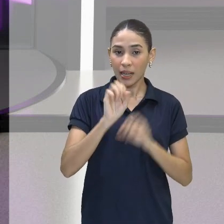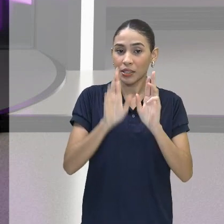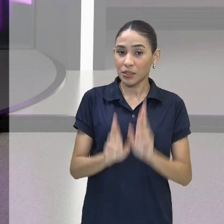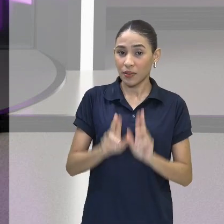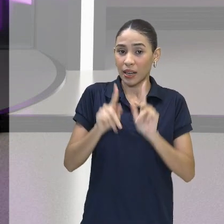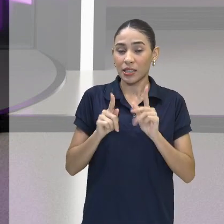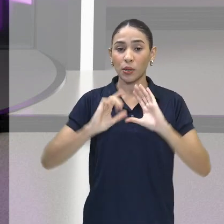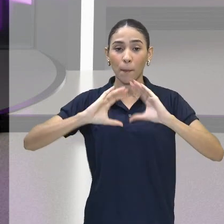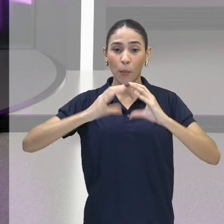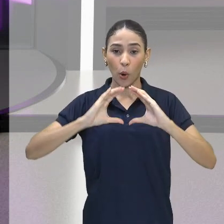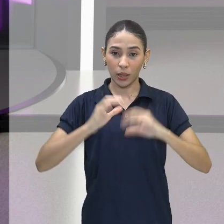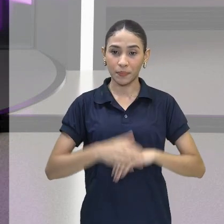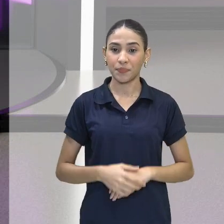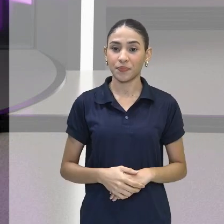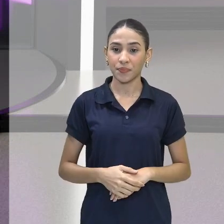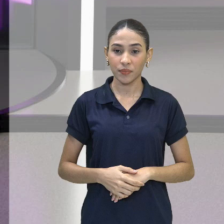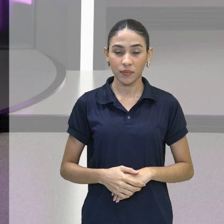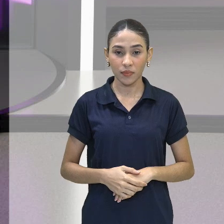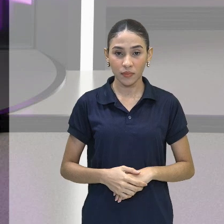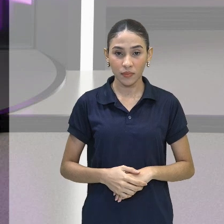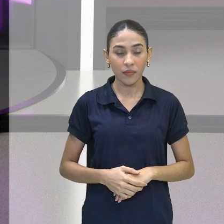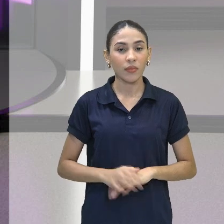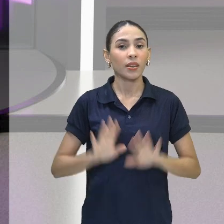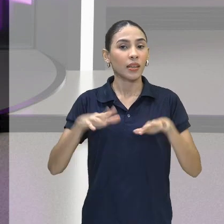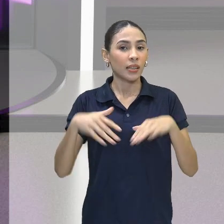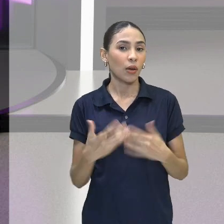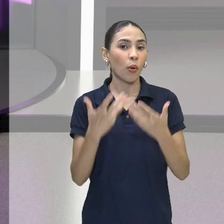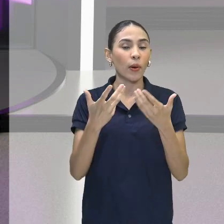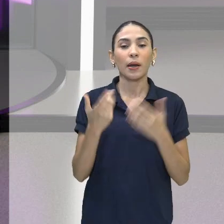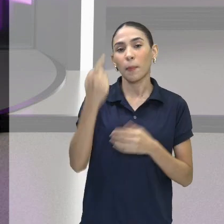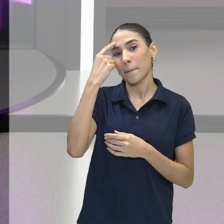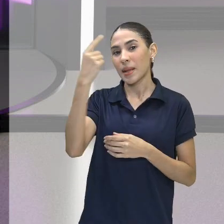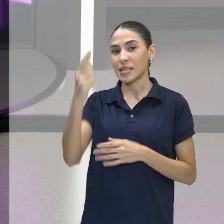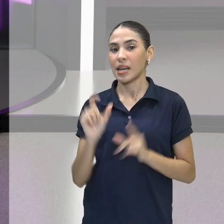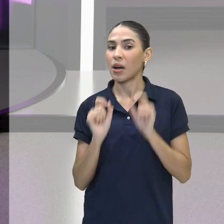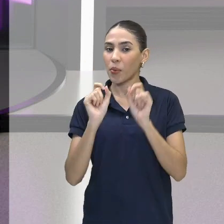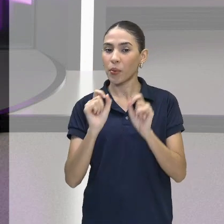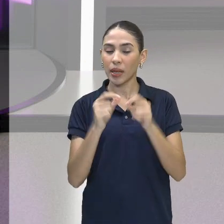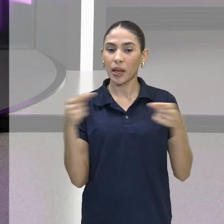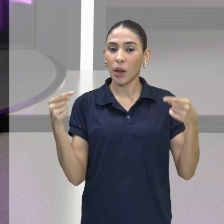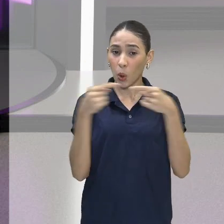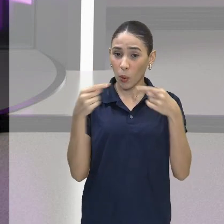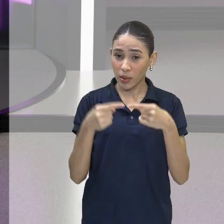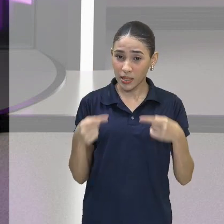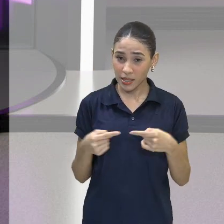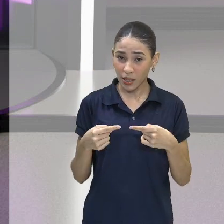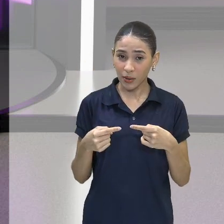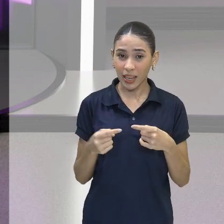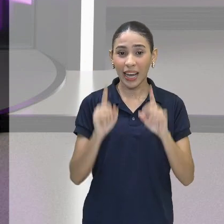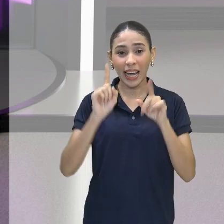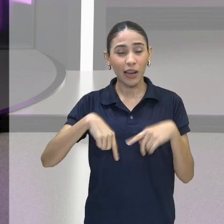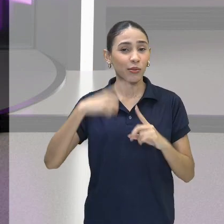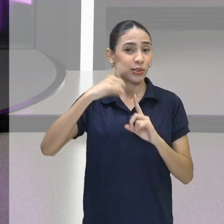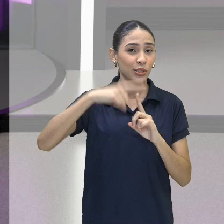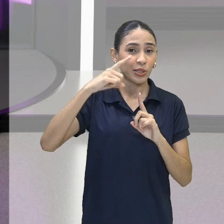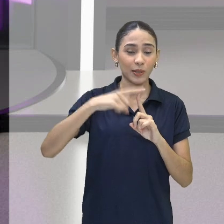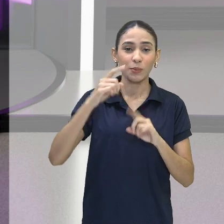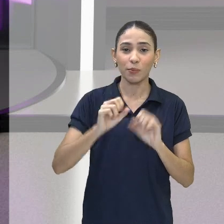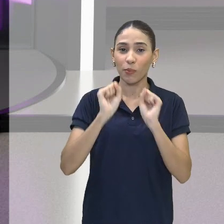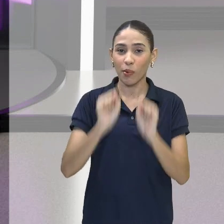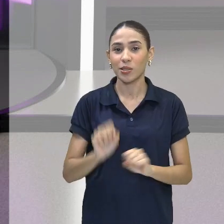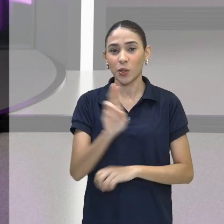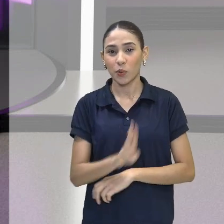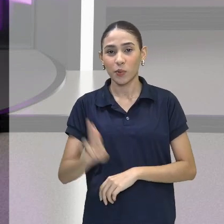beleza? Então, toda vez que eu quero pensar nas combinações, essa é uma das formas que eu posso